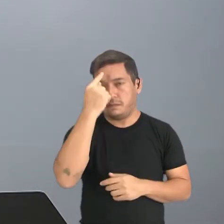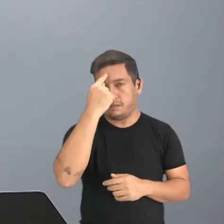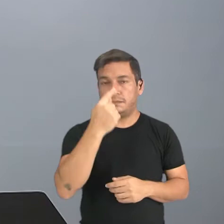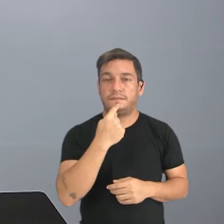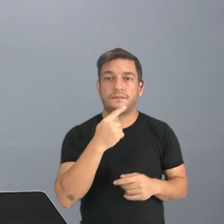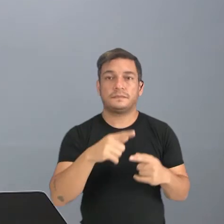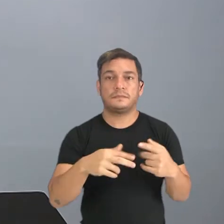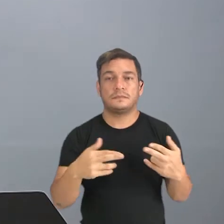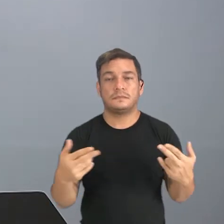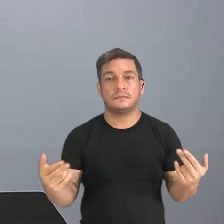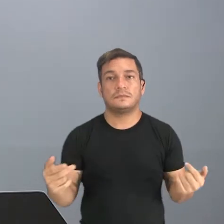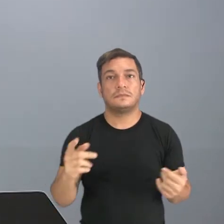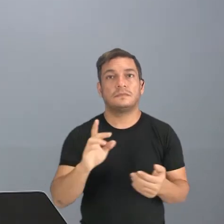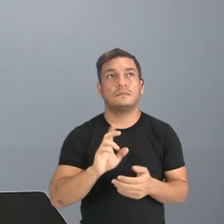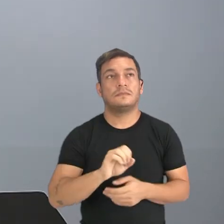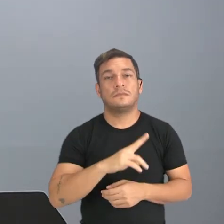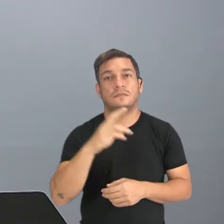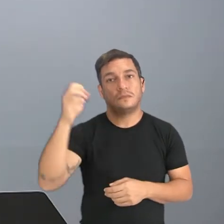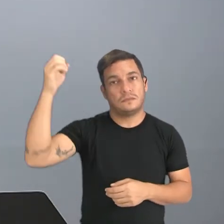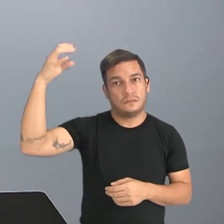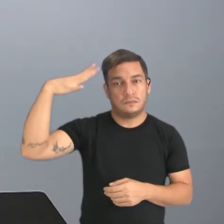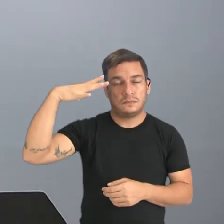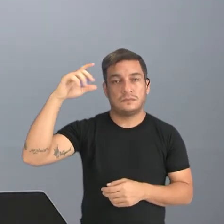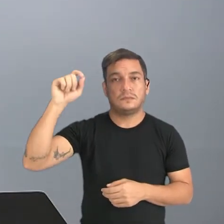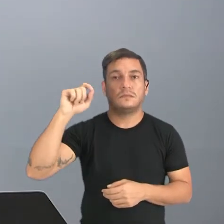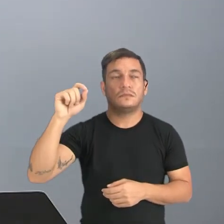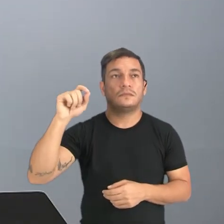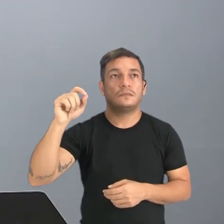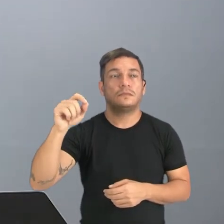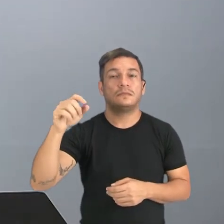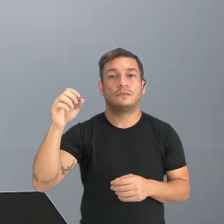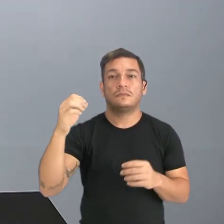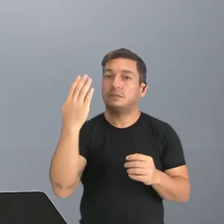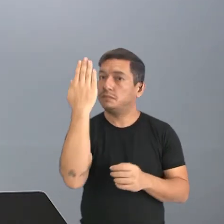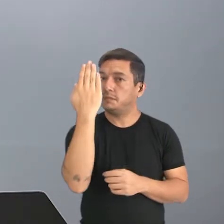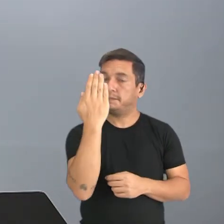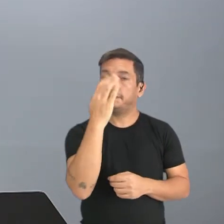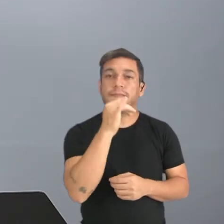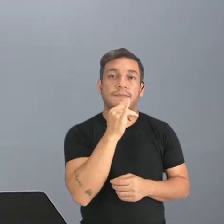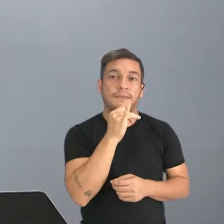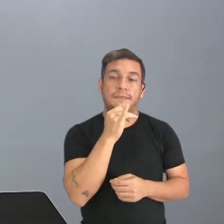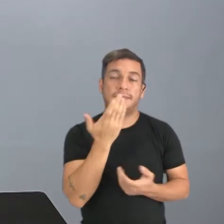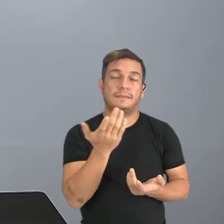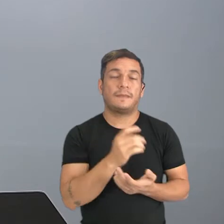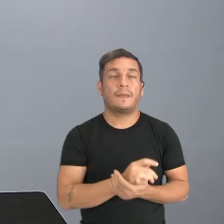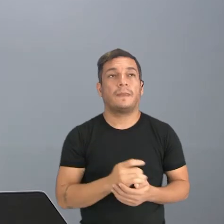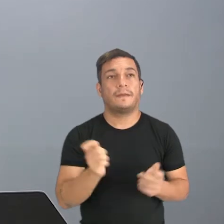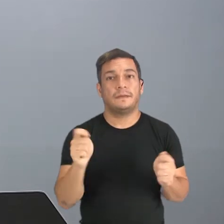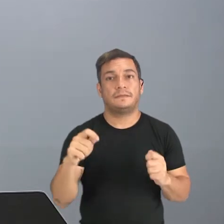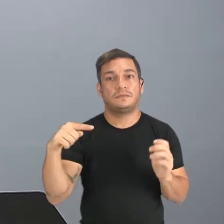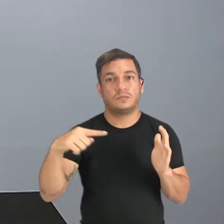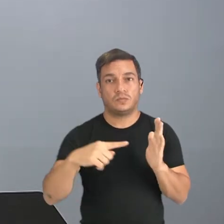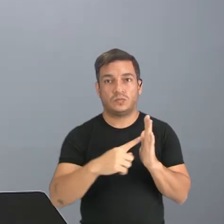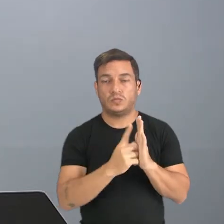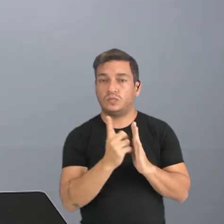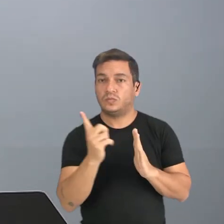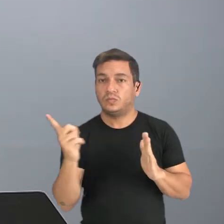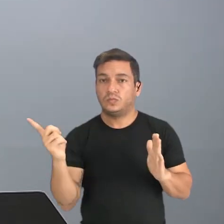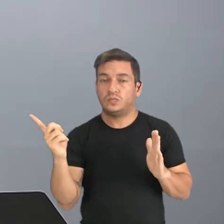de objetos ou luz emitida em um espelho, por exemplo, é devolvido,